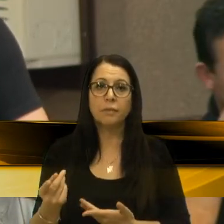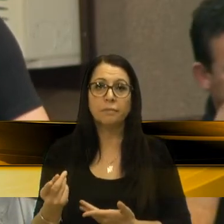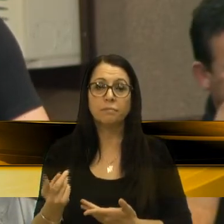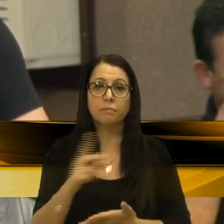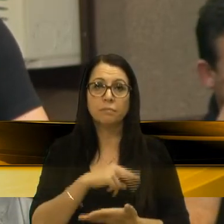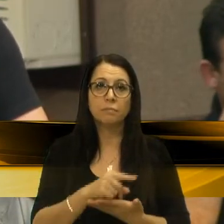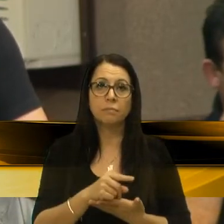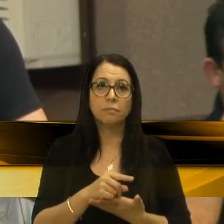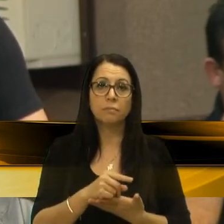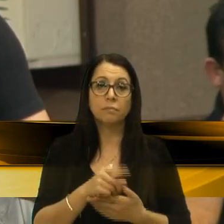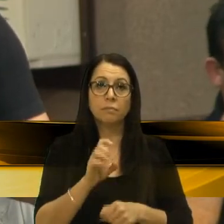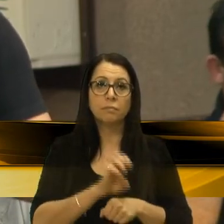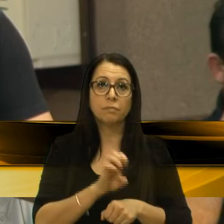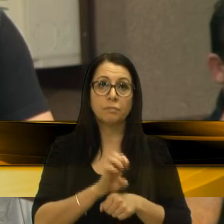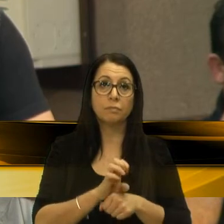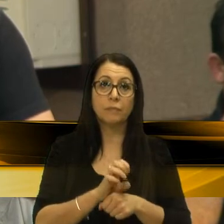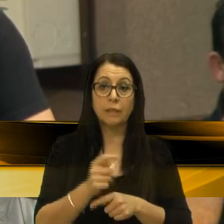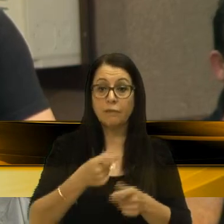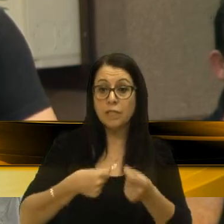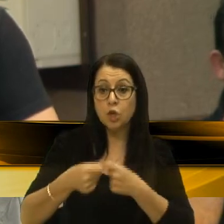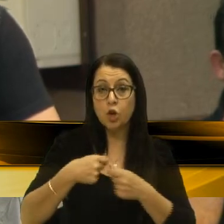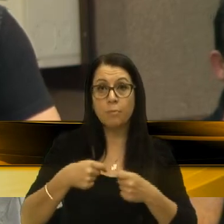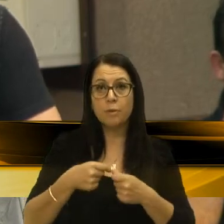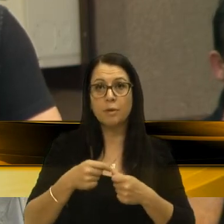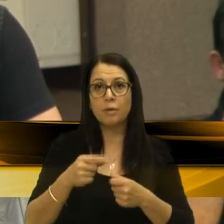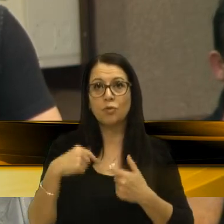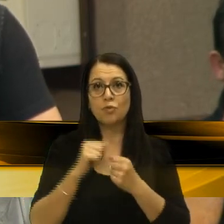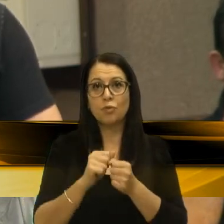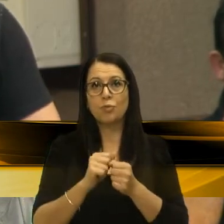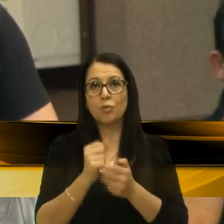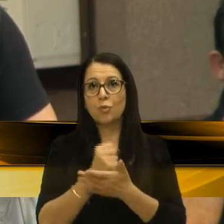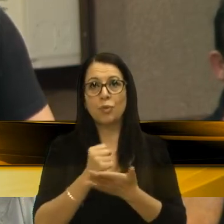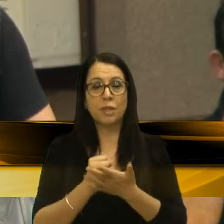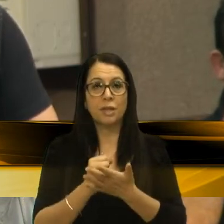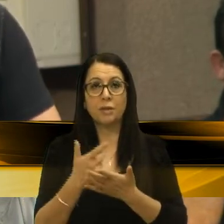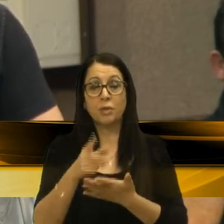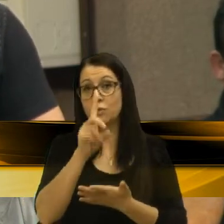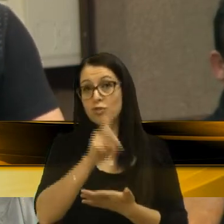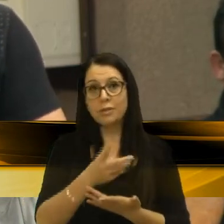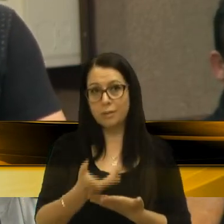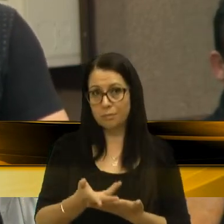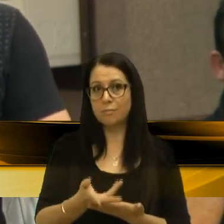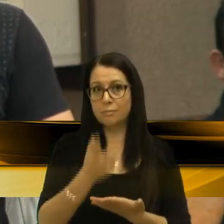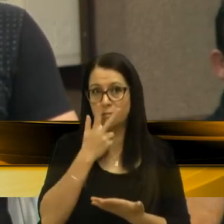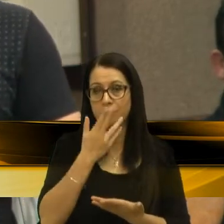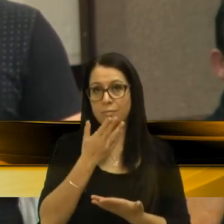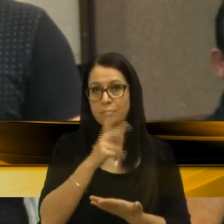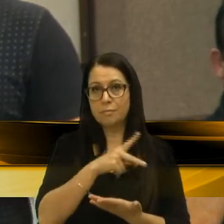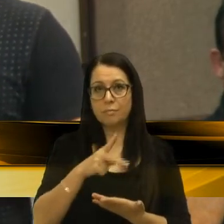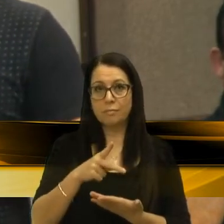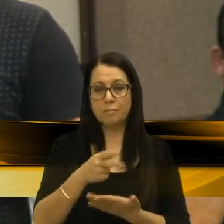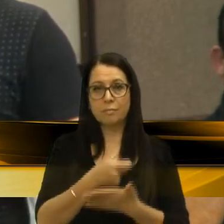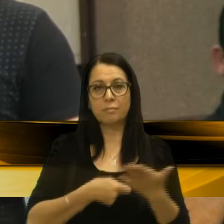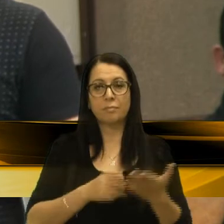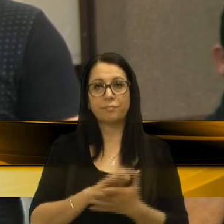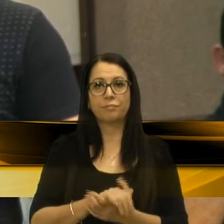o estado quer fazer economia nas costas dos professores de contrato, que não têm os direitos, os mesmos direitos dos professores